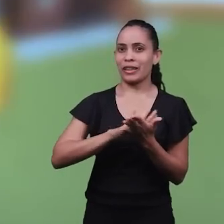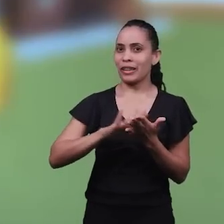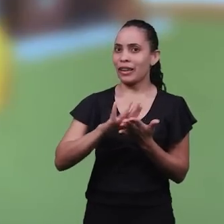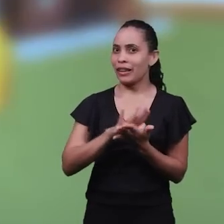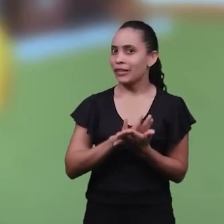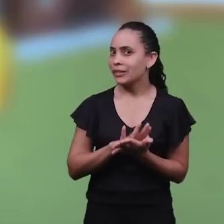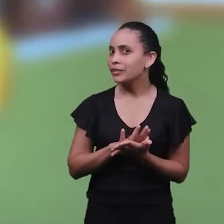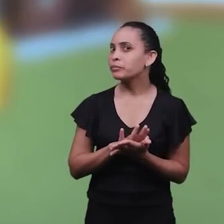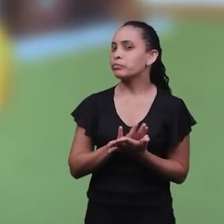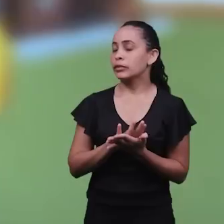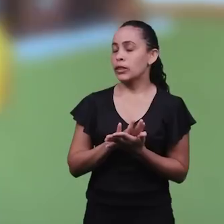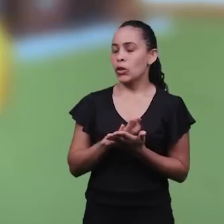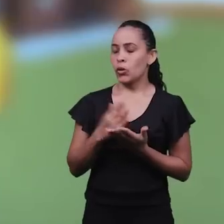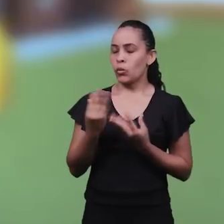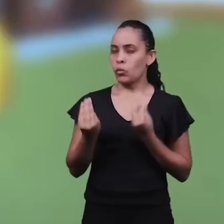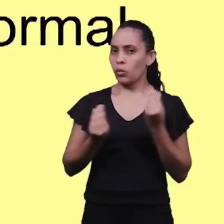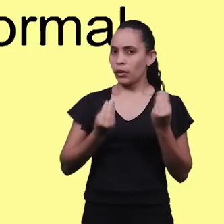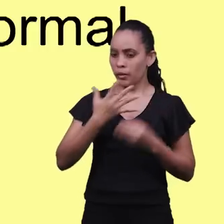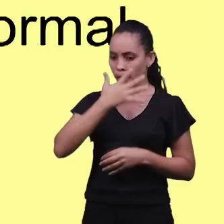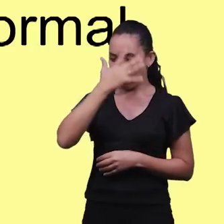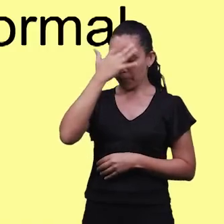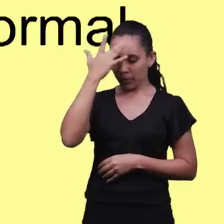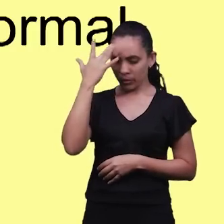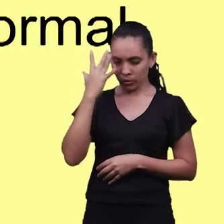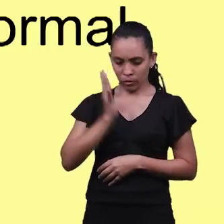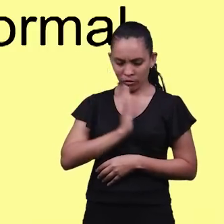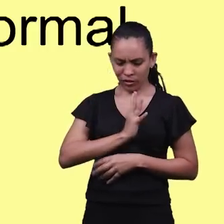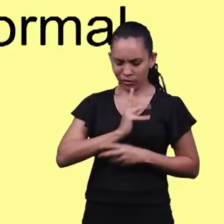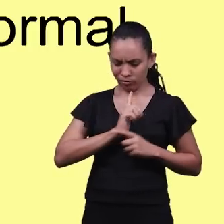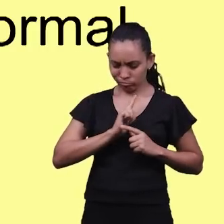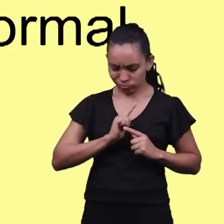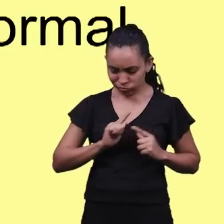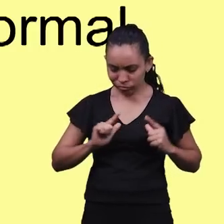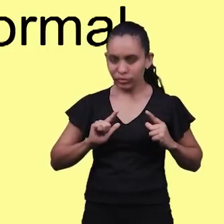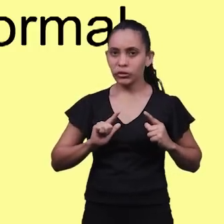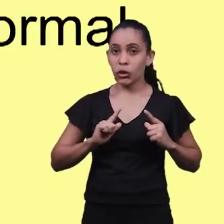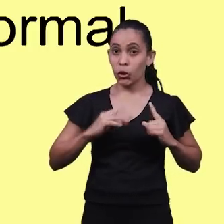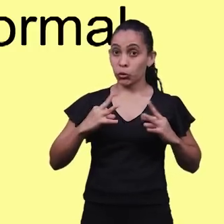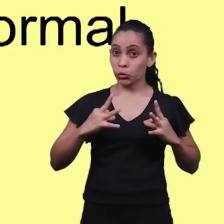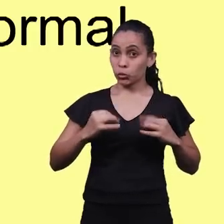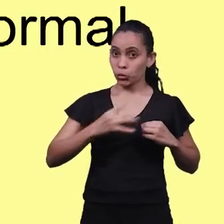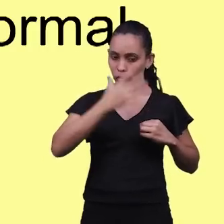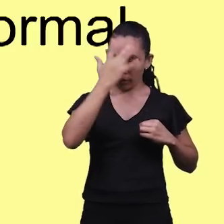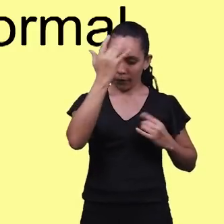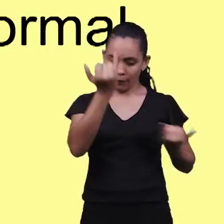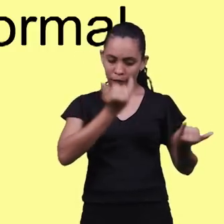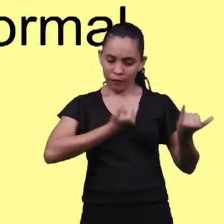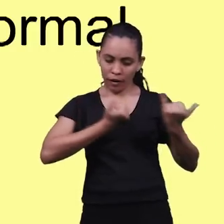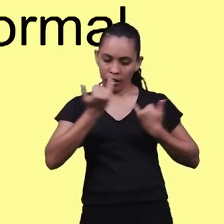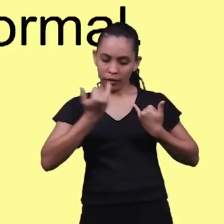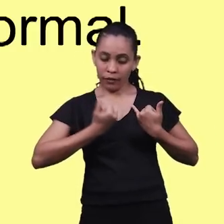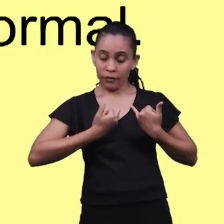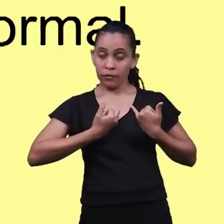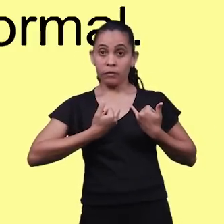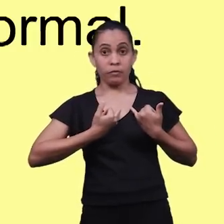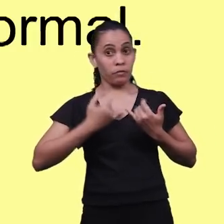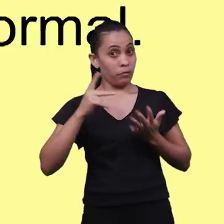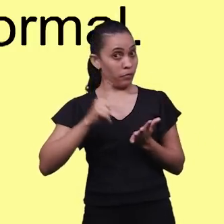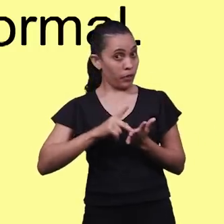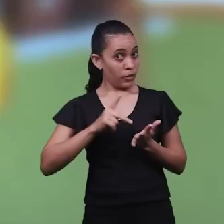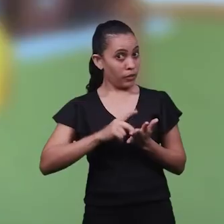quando se está nessa situação, tudo que nos falam, sendo verdade ou